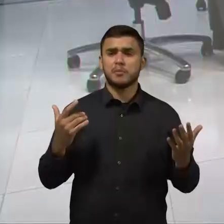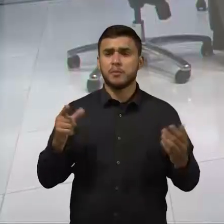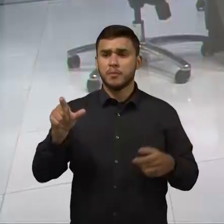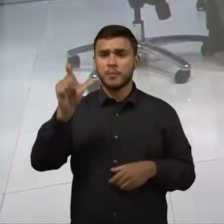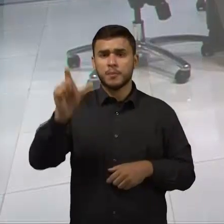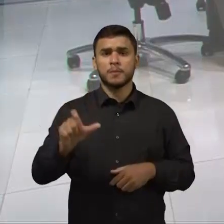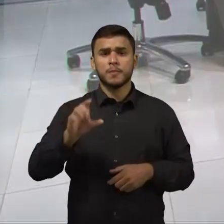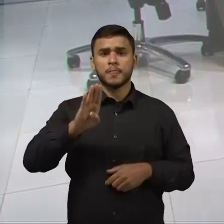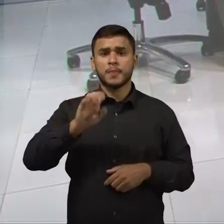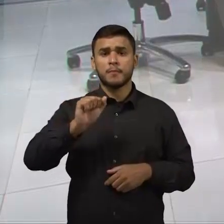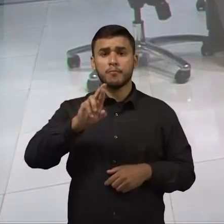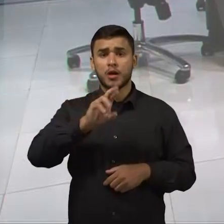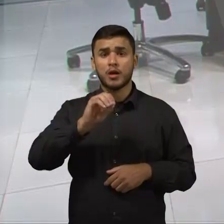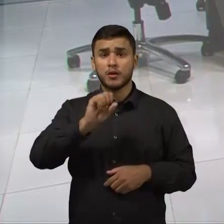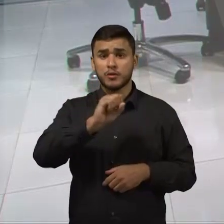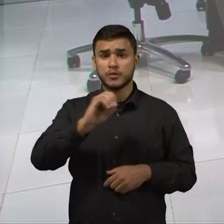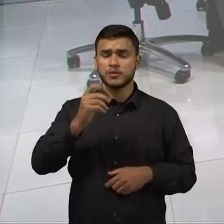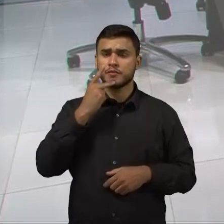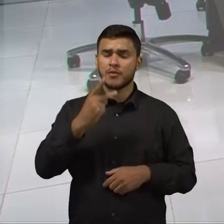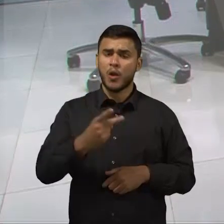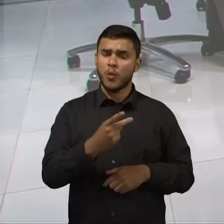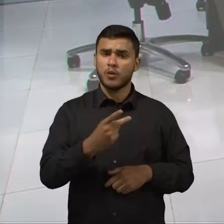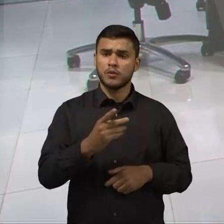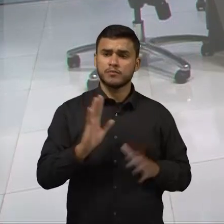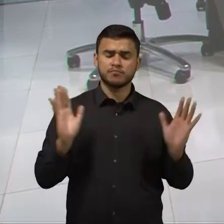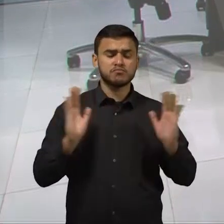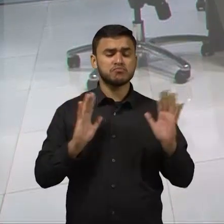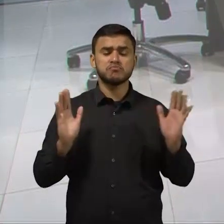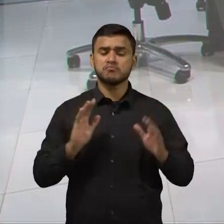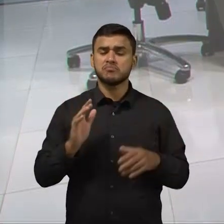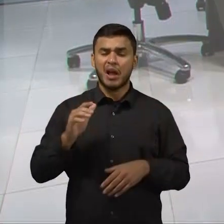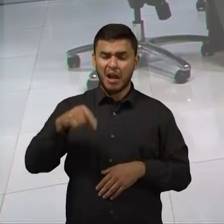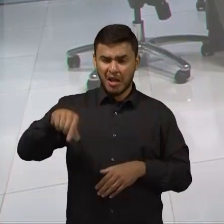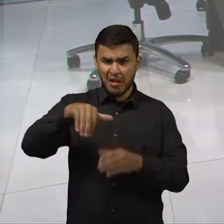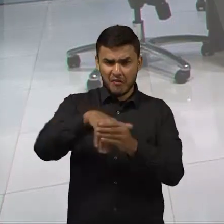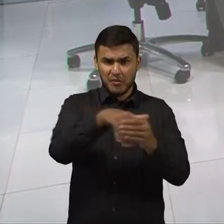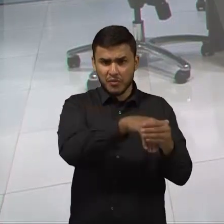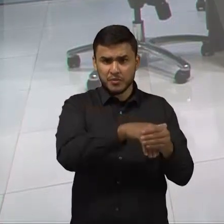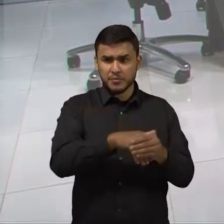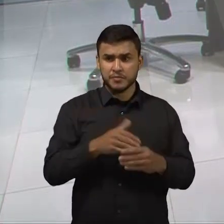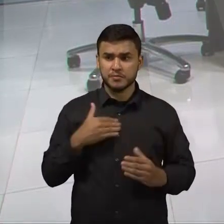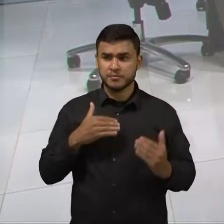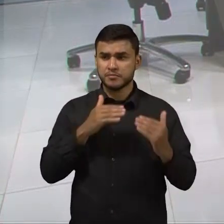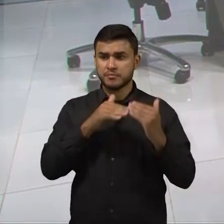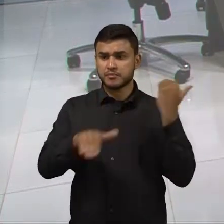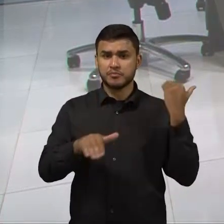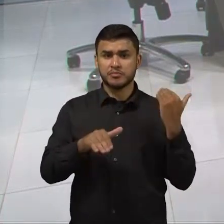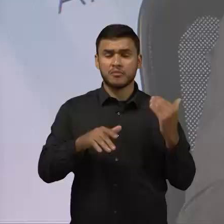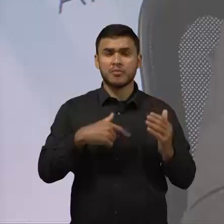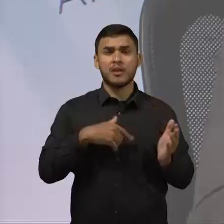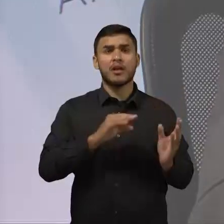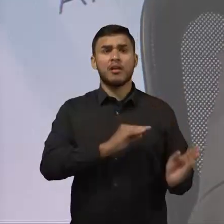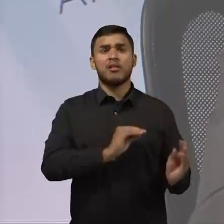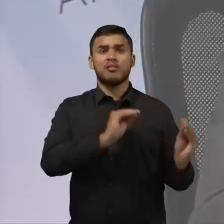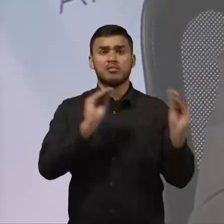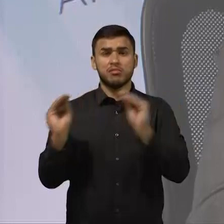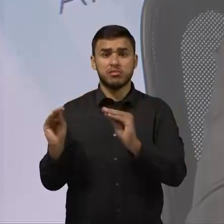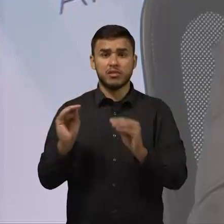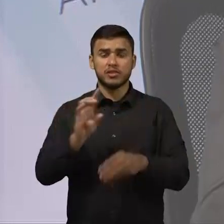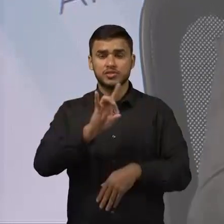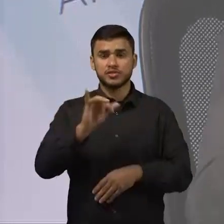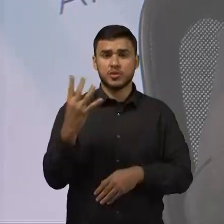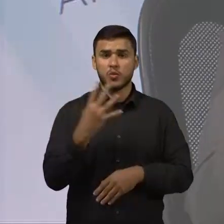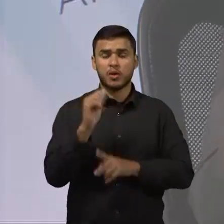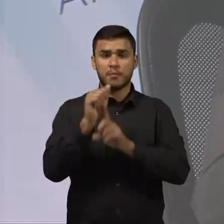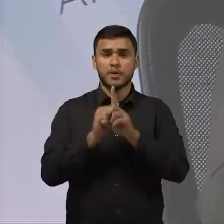fazendo desserviço à sociedade. Ontem o ministro Barroso disse que não dava a liminar, primeiro porque tinha votado contra o adiamento. E isso, por si só,